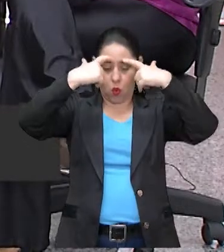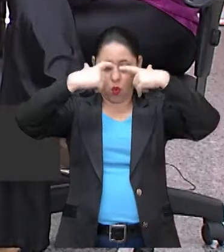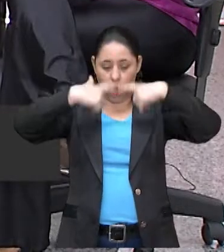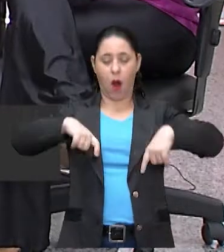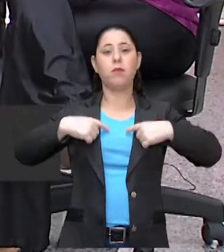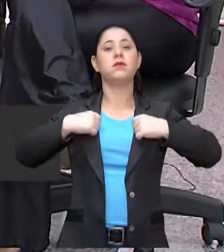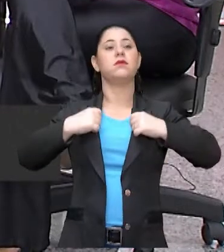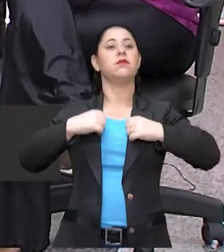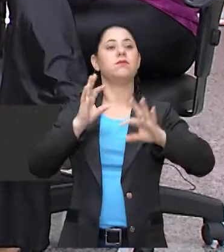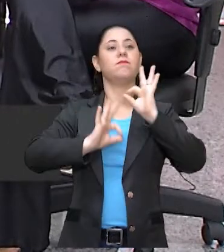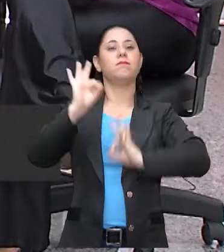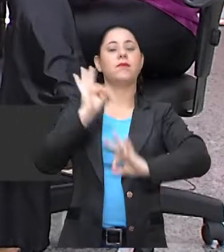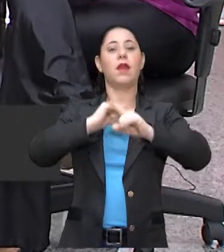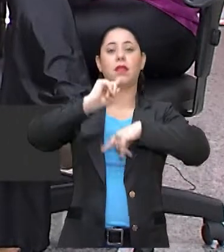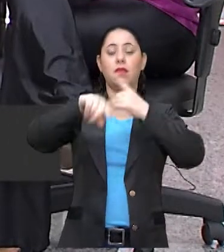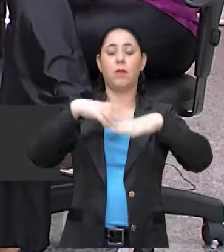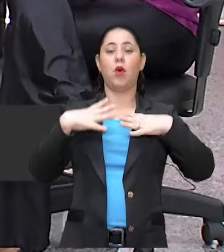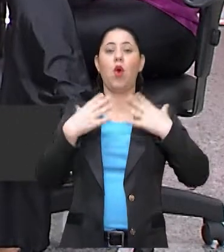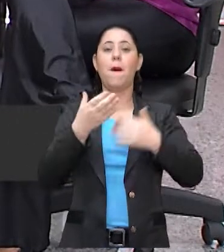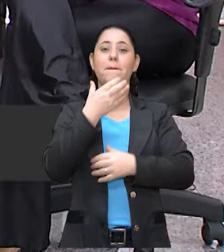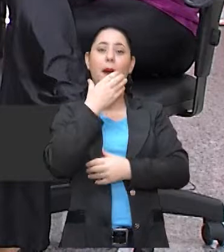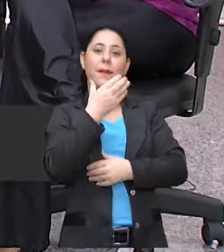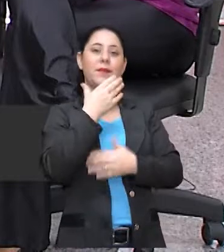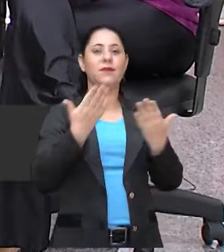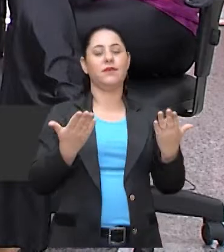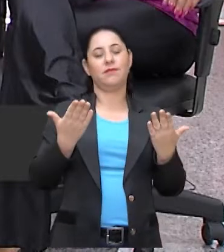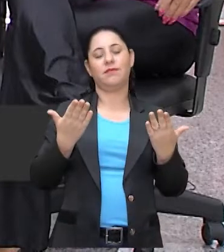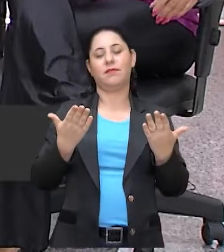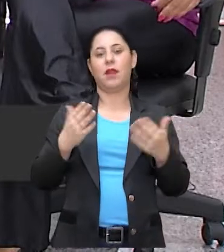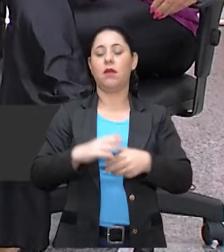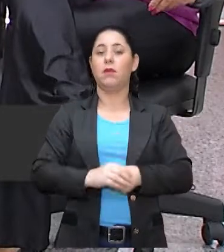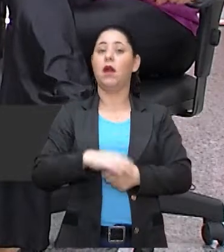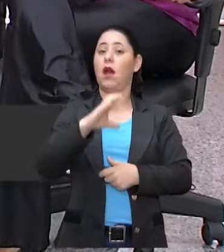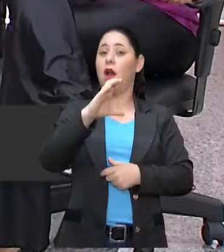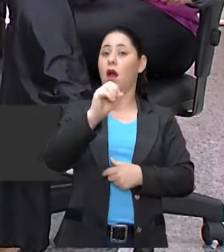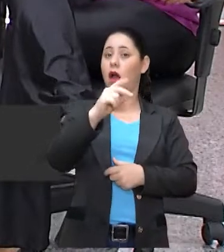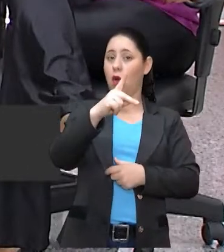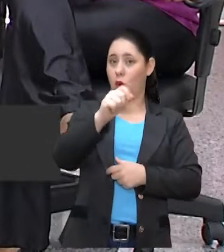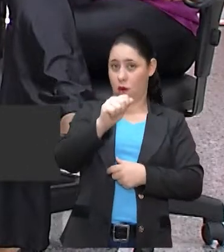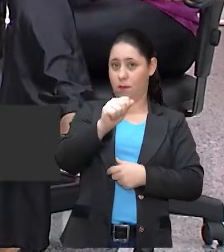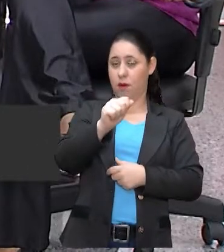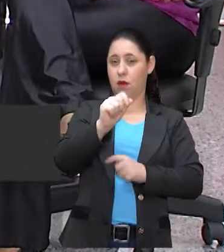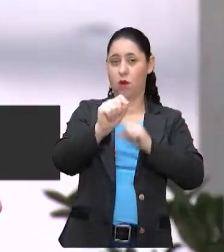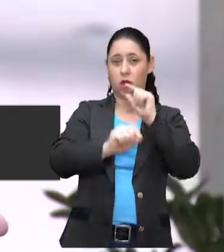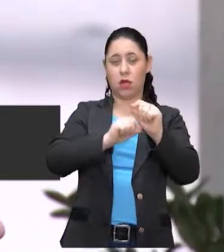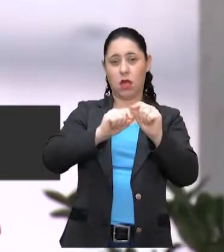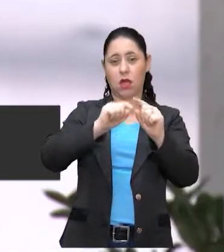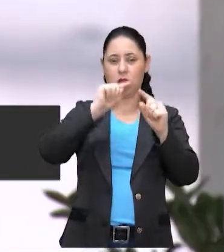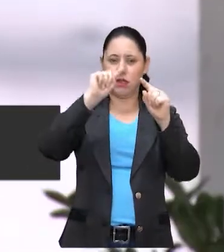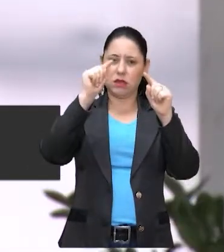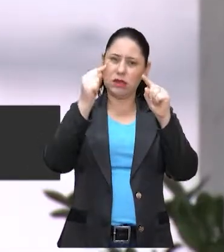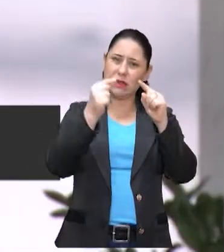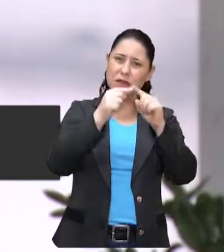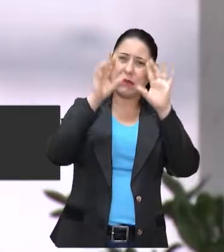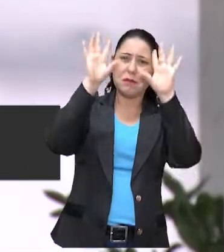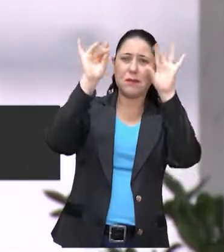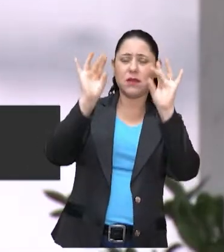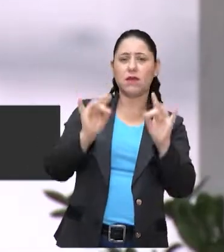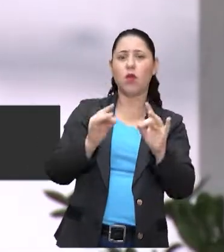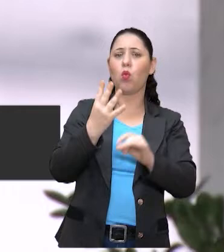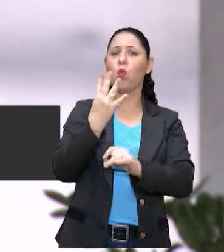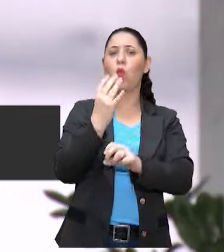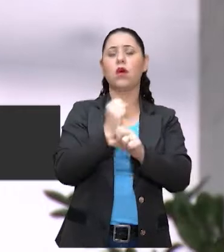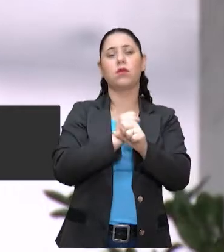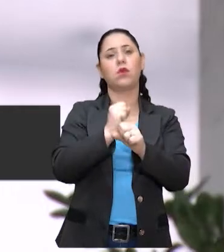vem a decoração de Natal. Já chega o Papai Noel. Mas ainda a questão da Copa, ela é uma coisa muito de nicho, é muito específico, e é só agora,